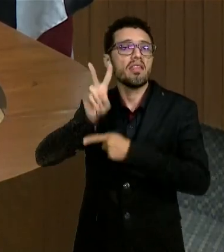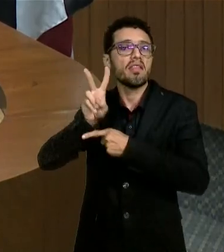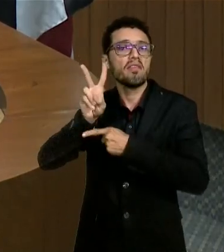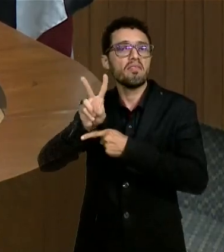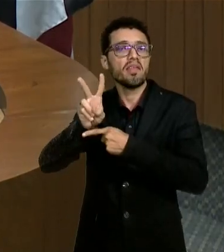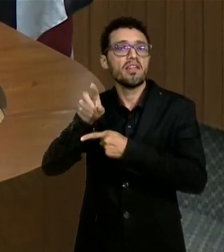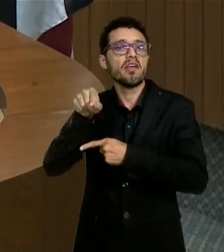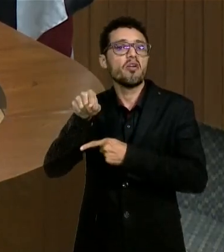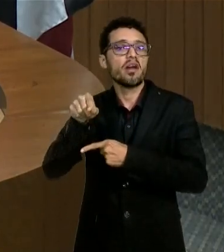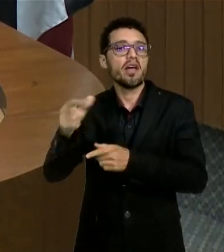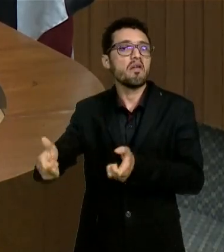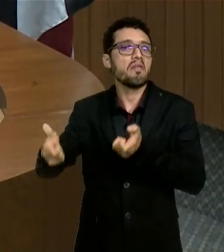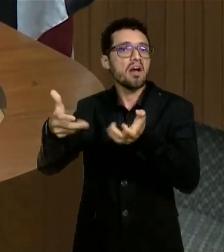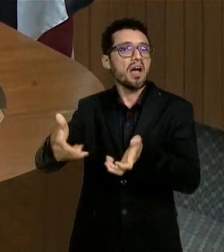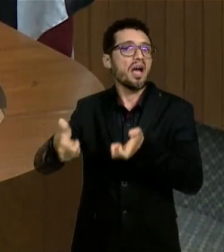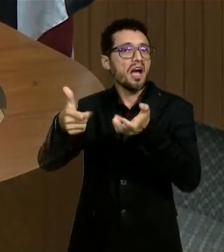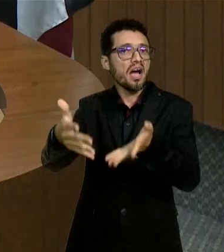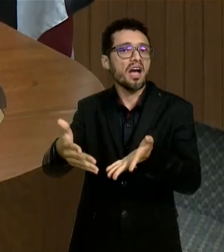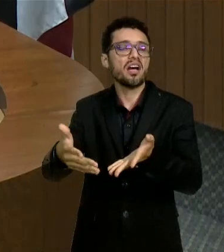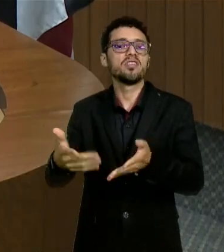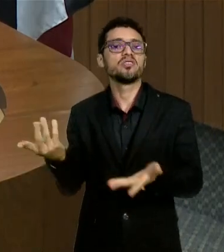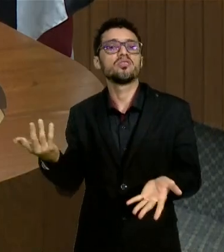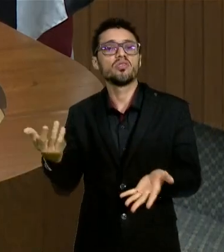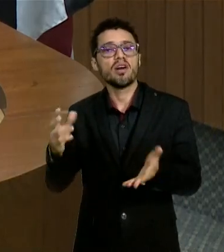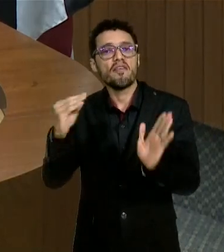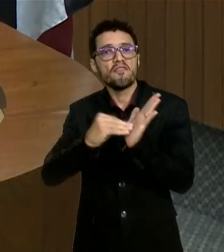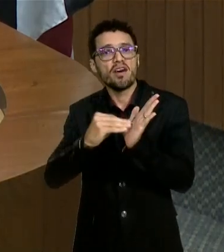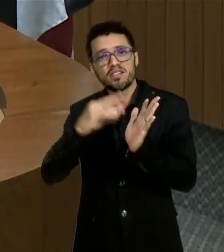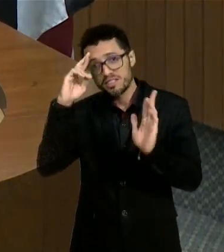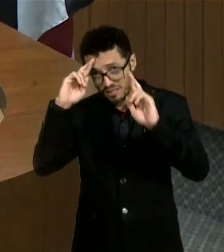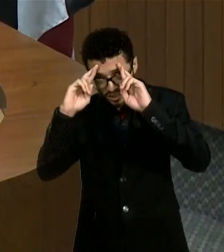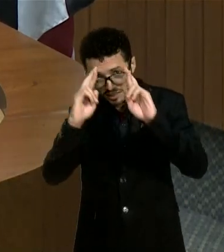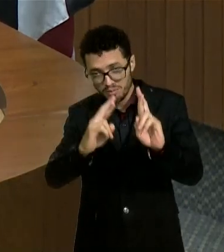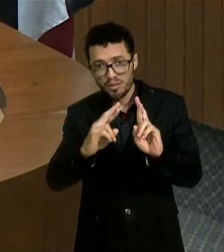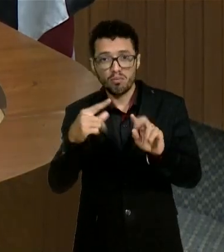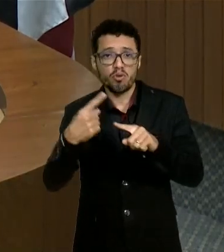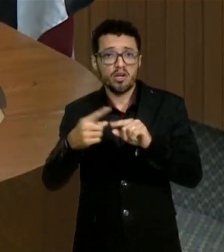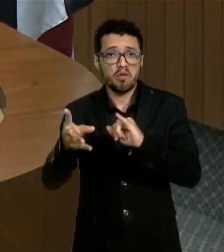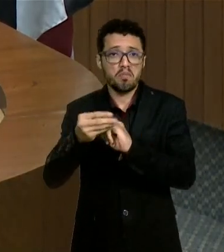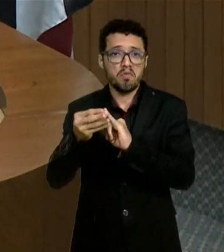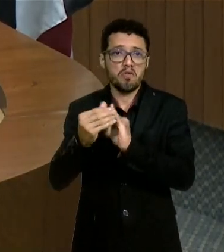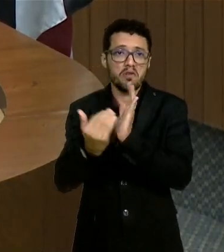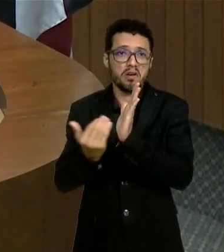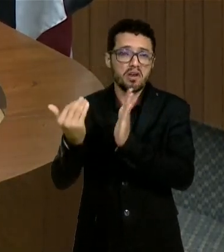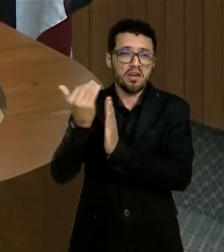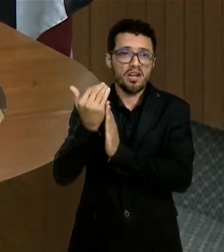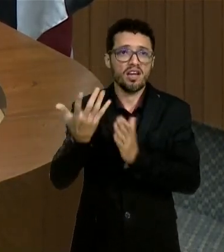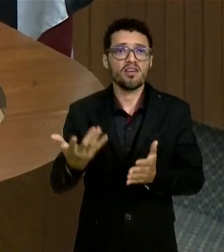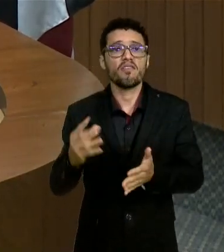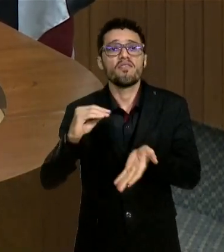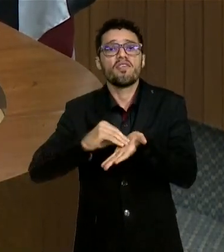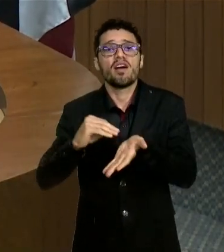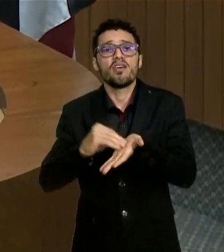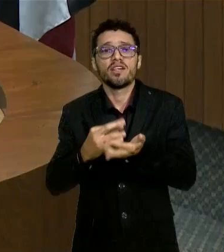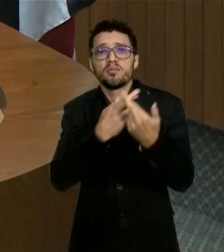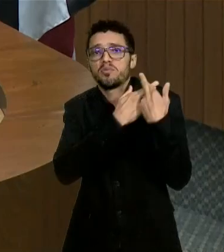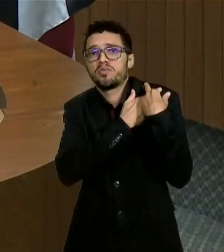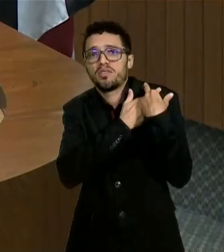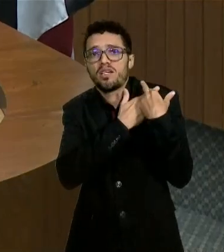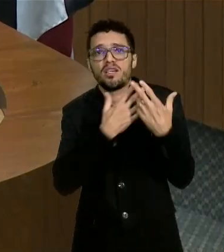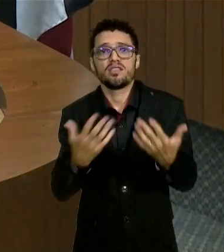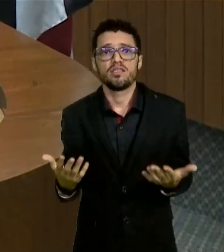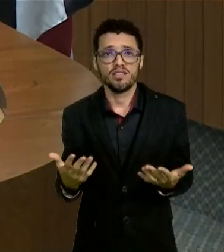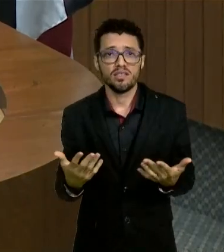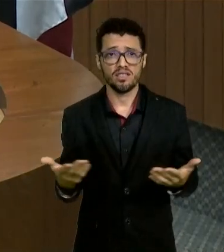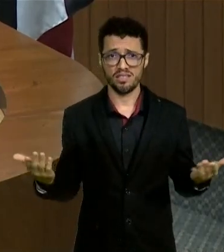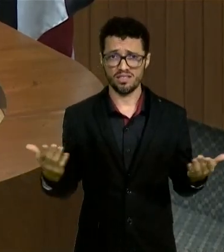de desrespeito ao imposto do contribuinte, de séries de irresponsabilidades fiscais. E aí sobem aqui para